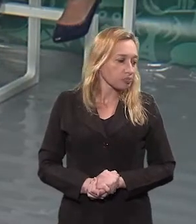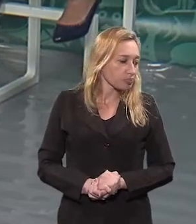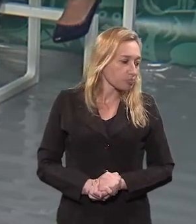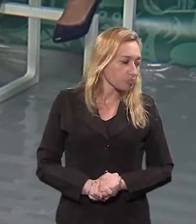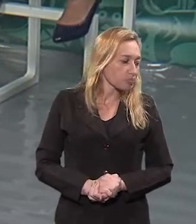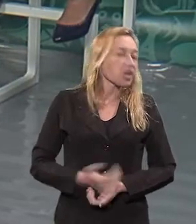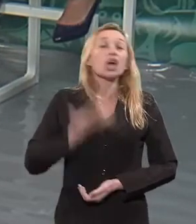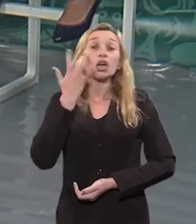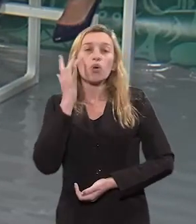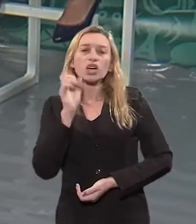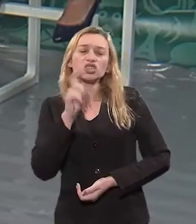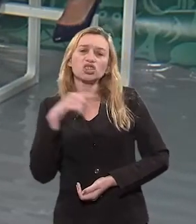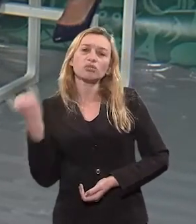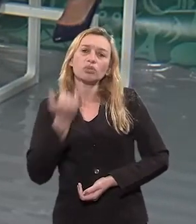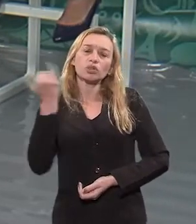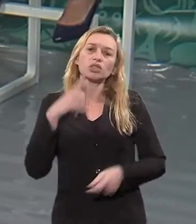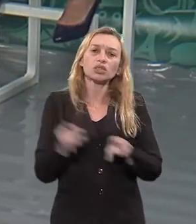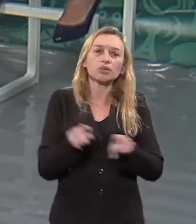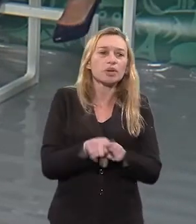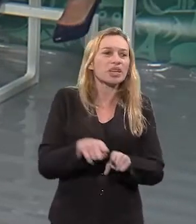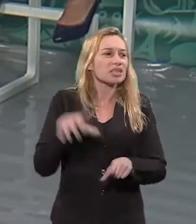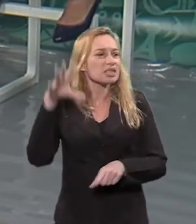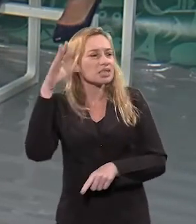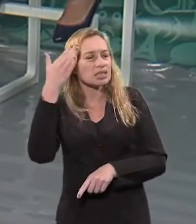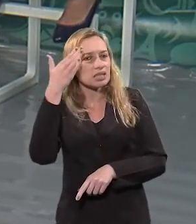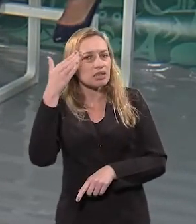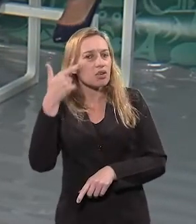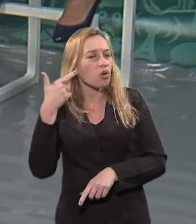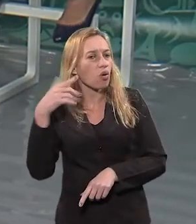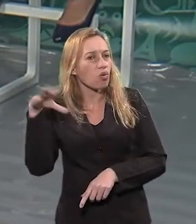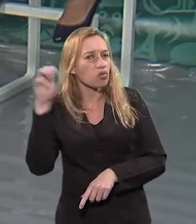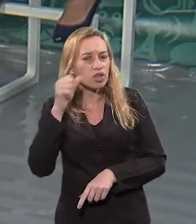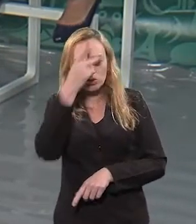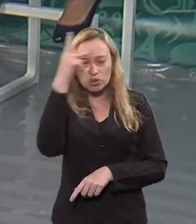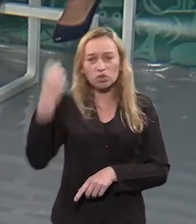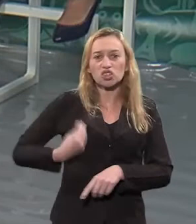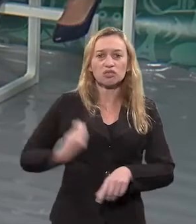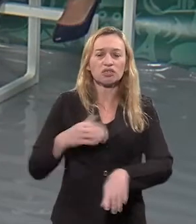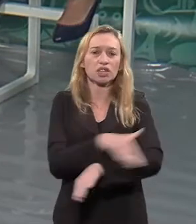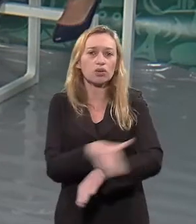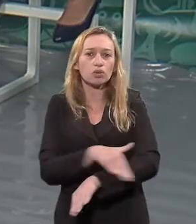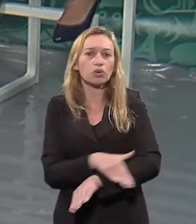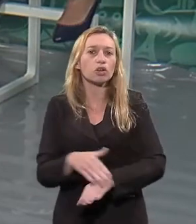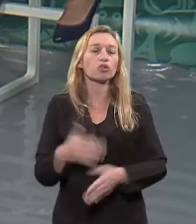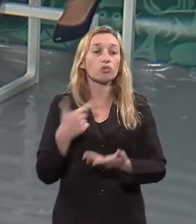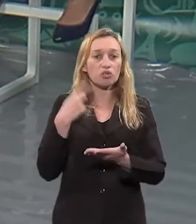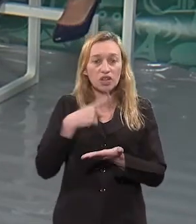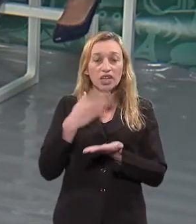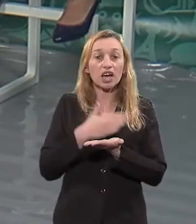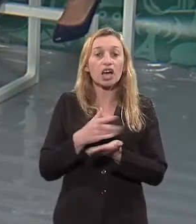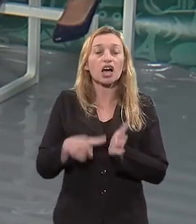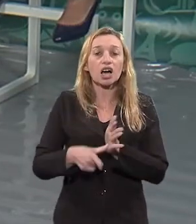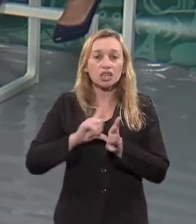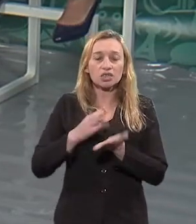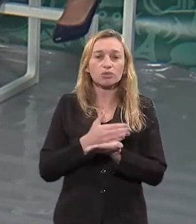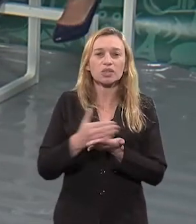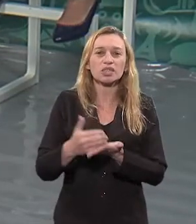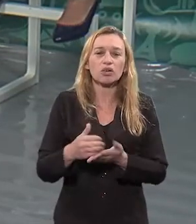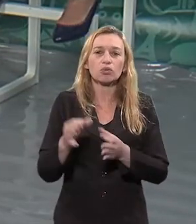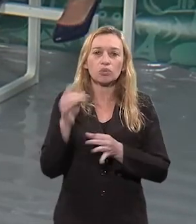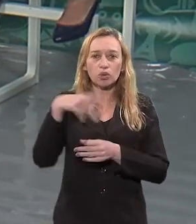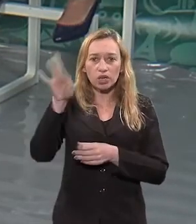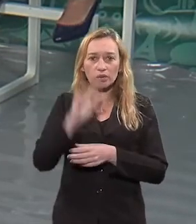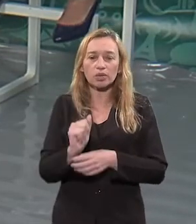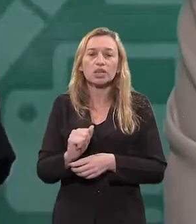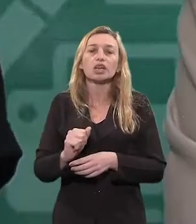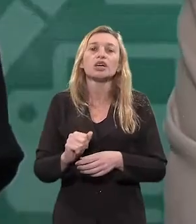Eu acho eu acho que um ponto importante também é ouvir a população em situação de rua, né? Como eu estava comentando antes da gente começar o programa, nós fizemos